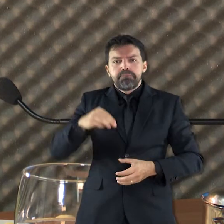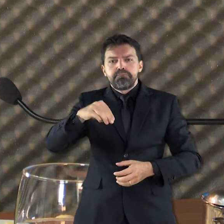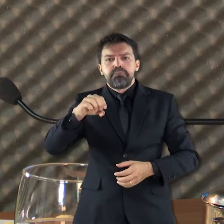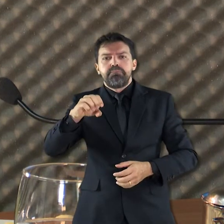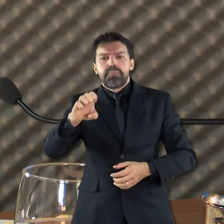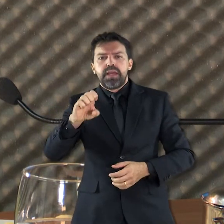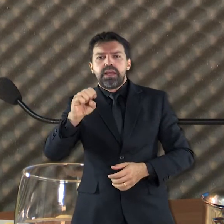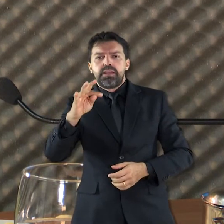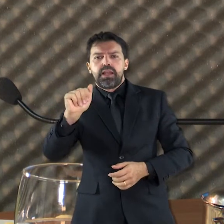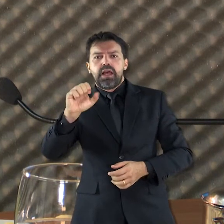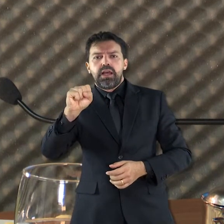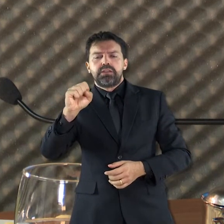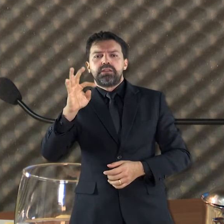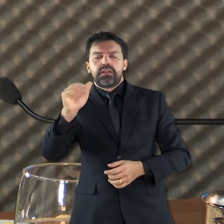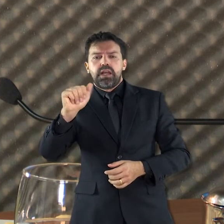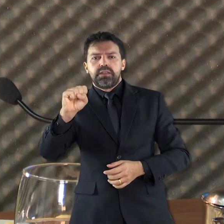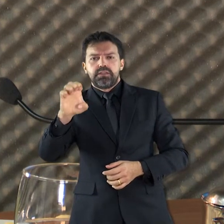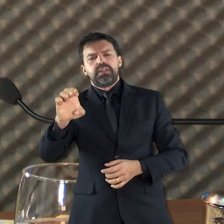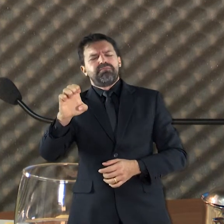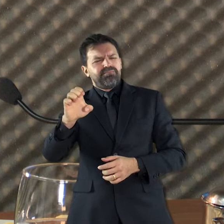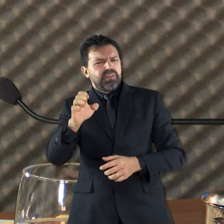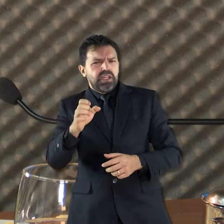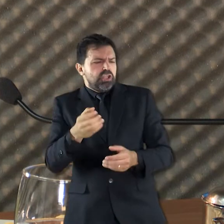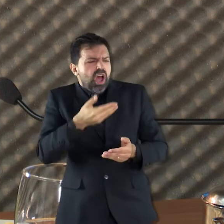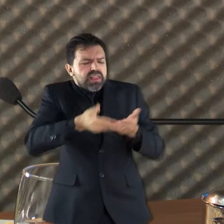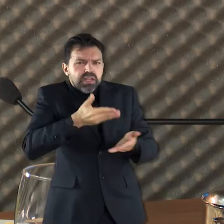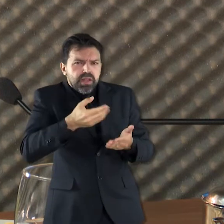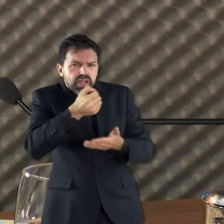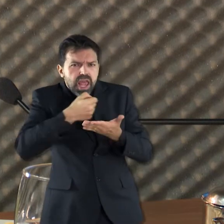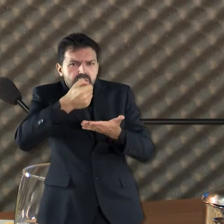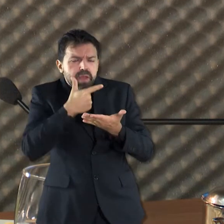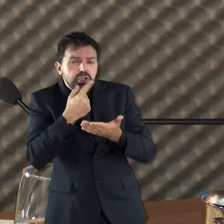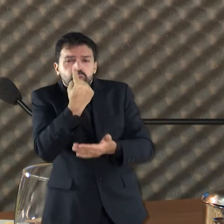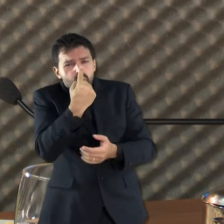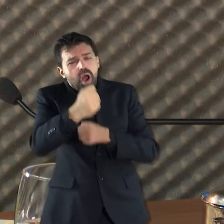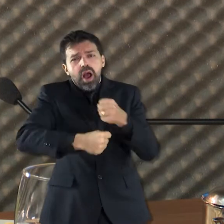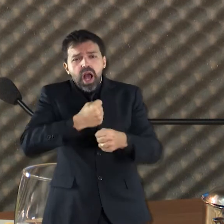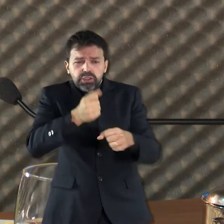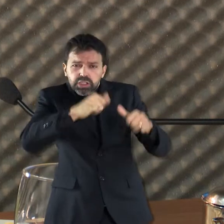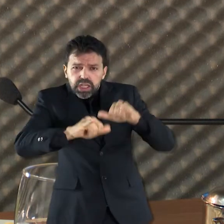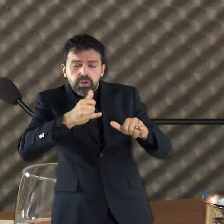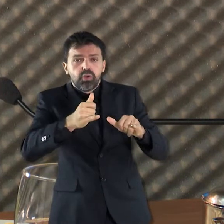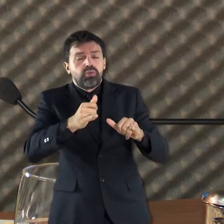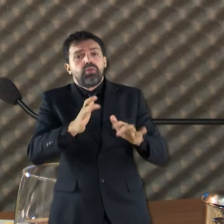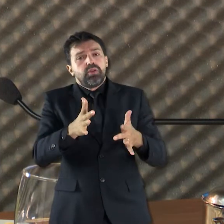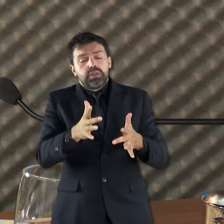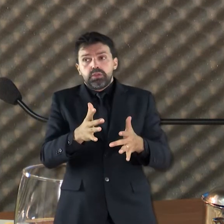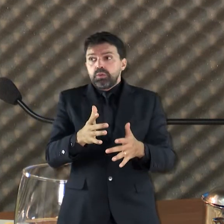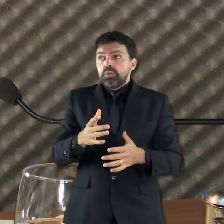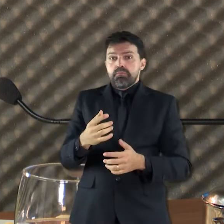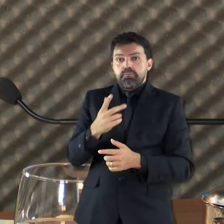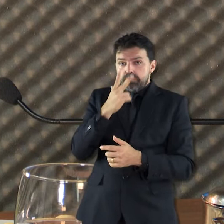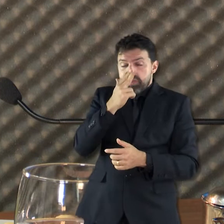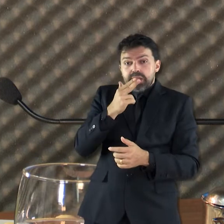tá. E qual é o tratamento? Ele é paliativo. Talvez dure 1 ano. Nossa. Ela não conseguia nem se mexer, coitado, sofreu, foi